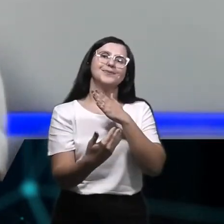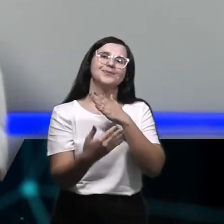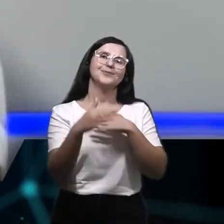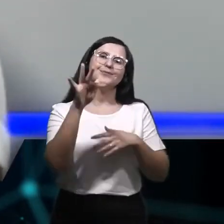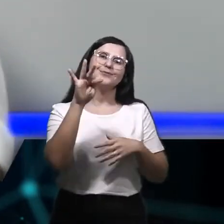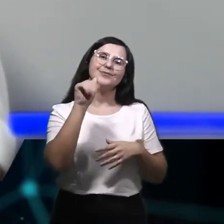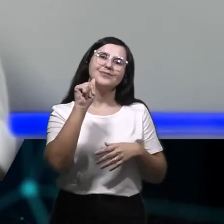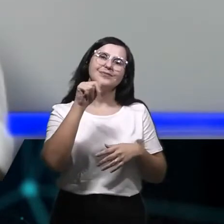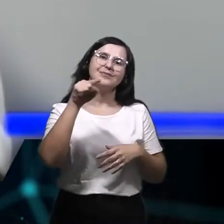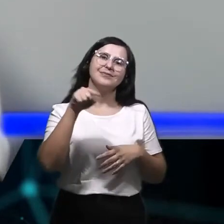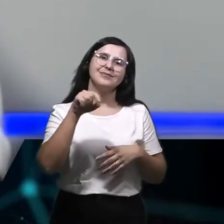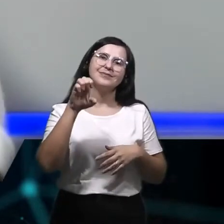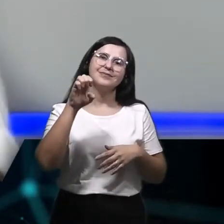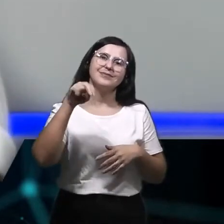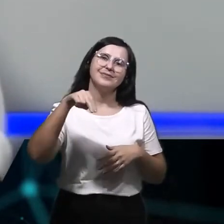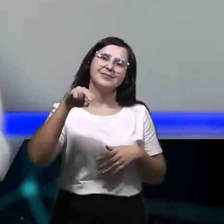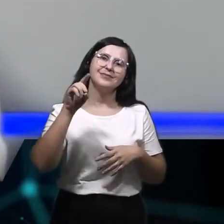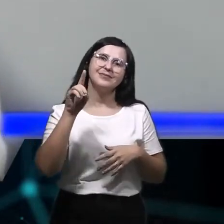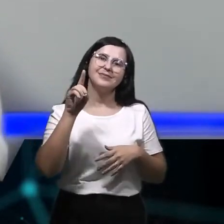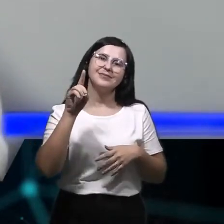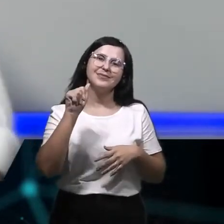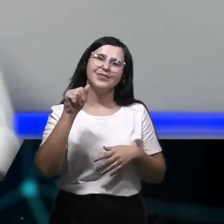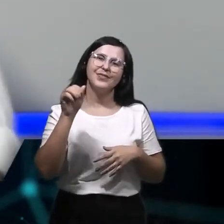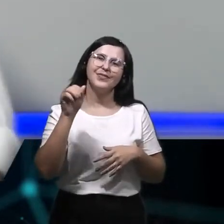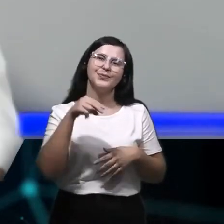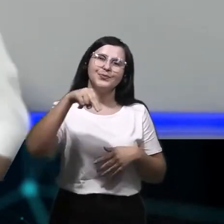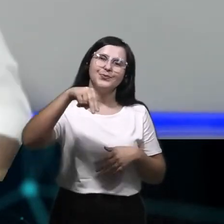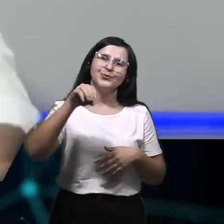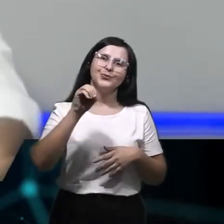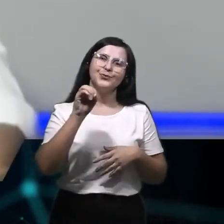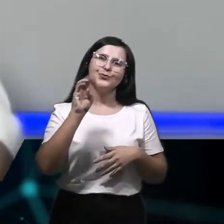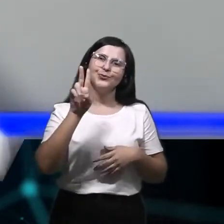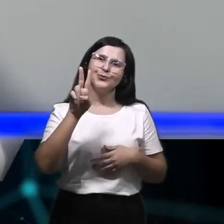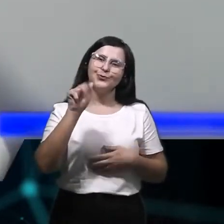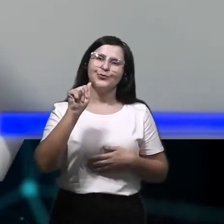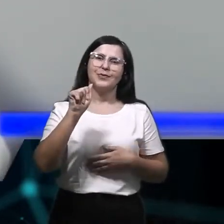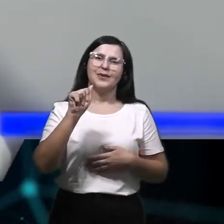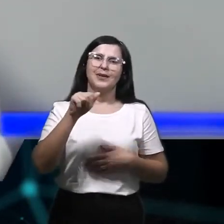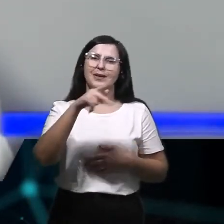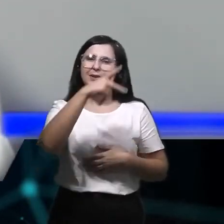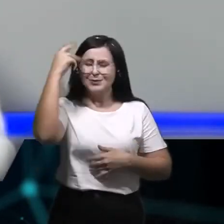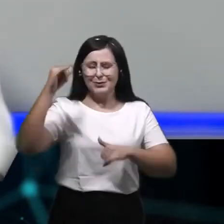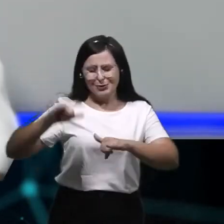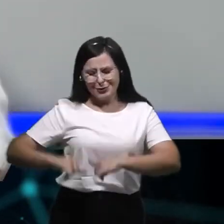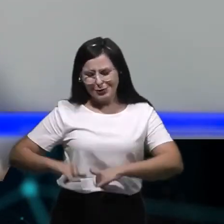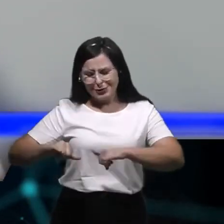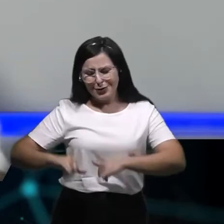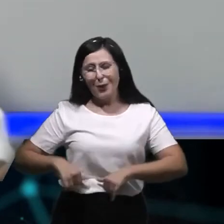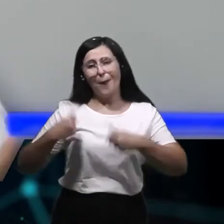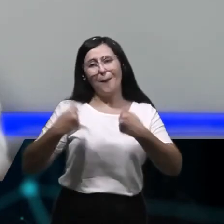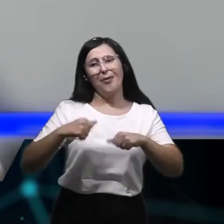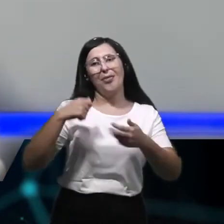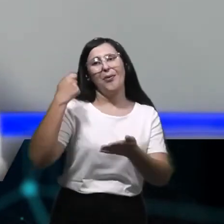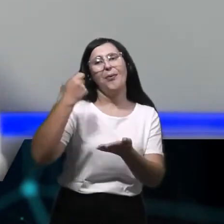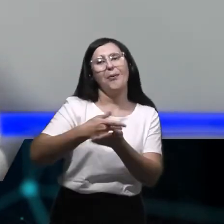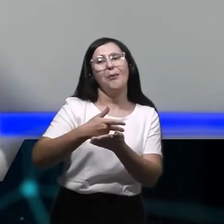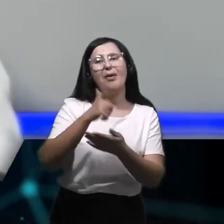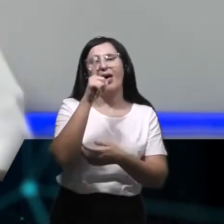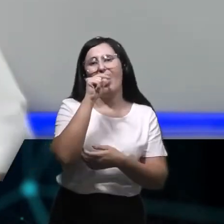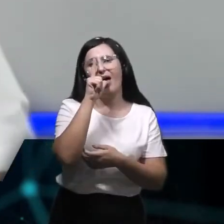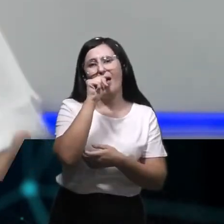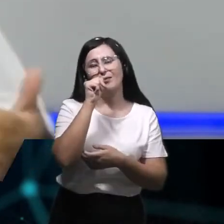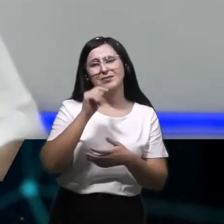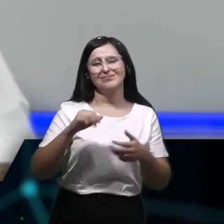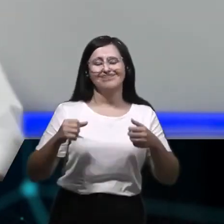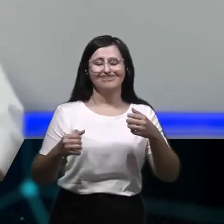né? E o quanto o pessoal sofre, as pessoas que não têm condição para adquirir um caminhão-pipa. Eu sempre busquei